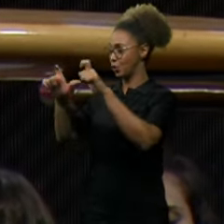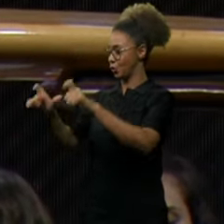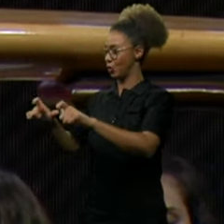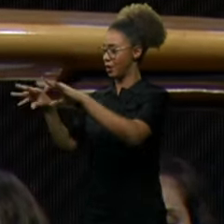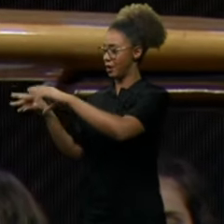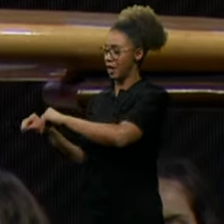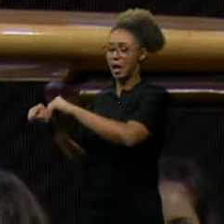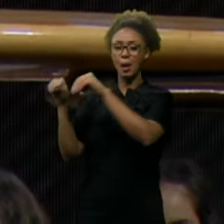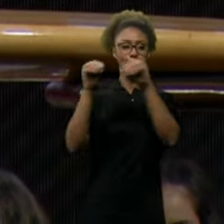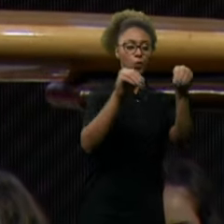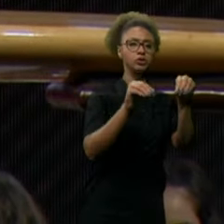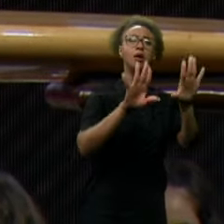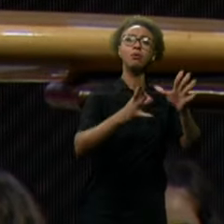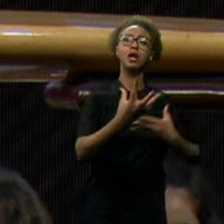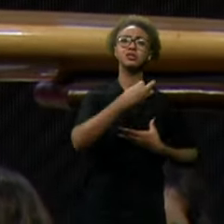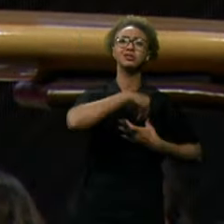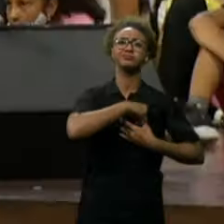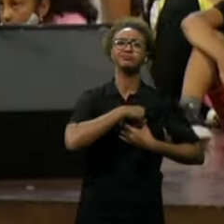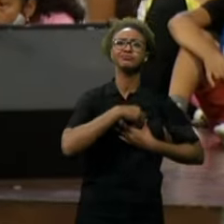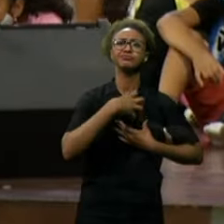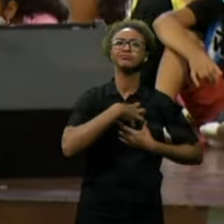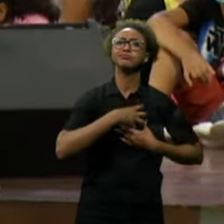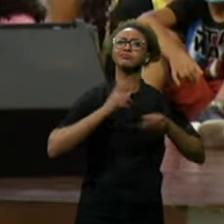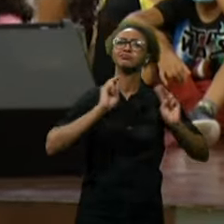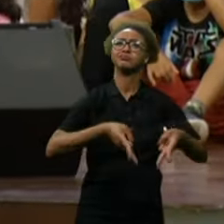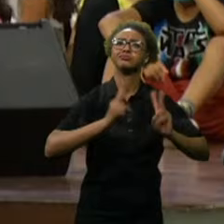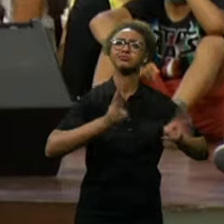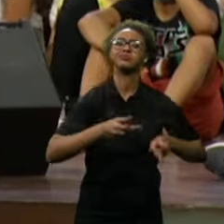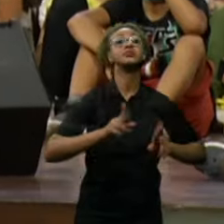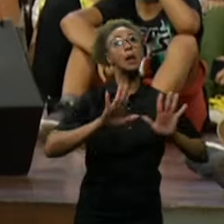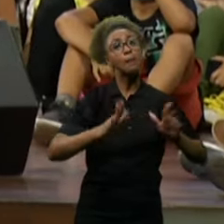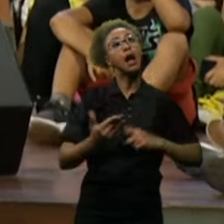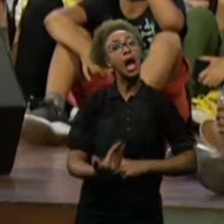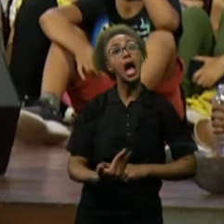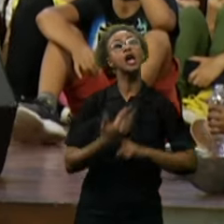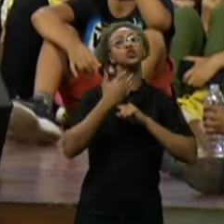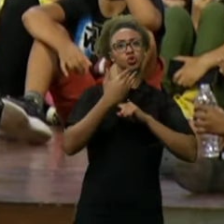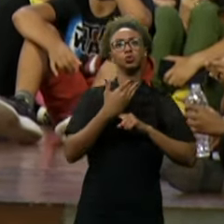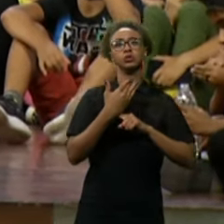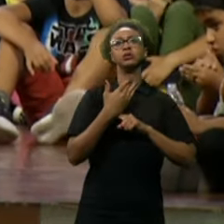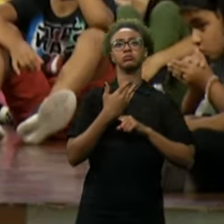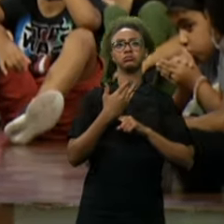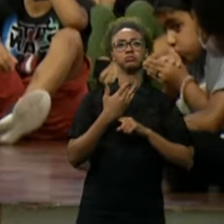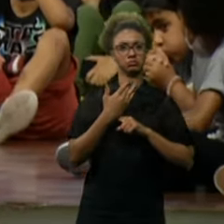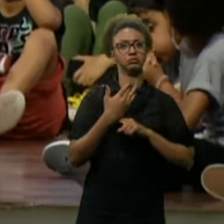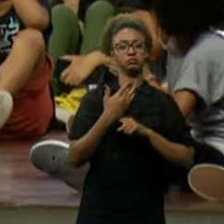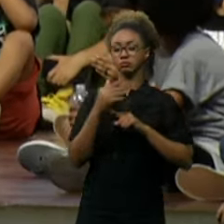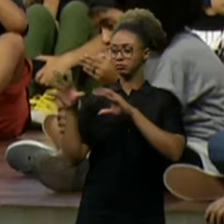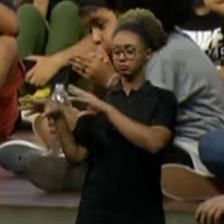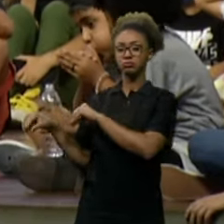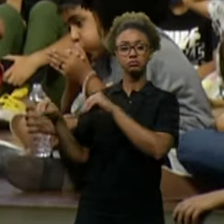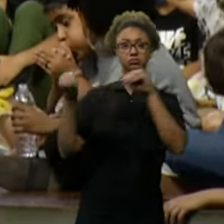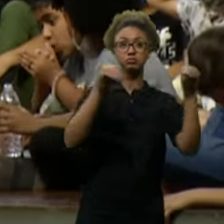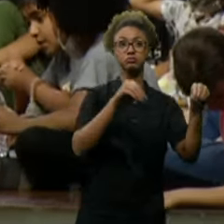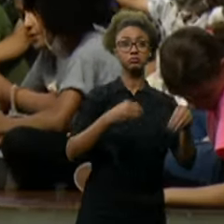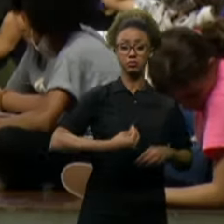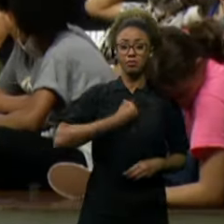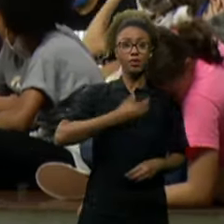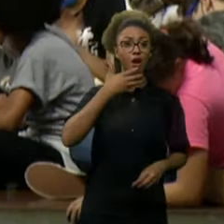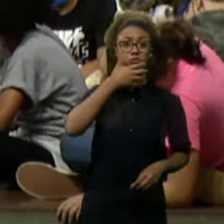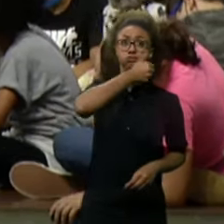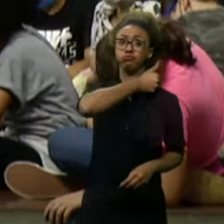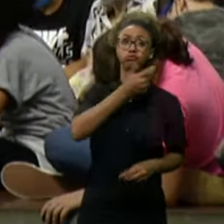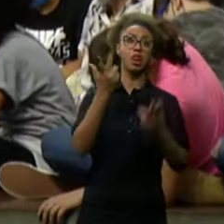que a dor vai sair de dentro de você mas é verdade que ajuda a mudar a geografia ajuda isso aqui é o instinto de sobrevivência